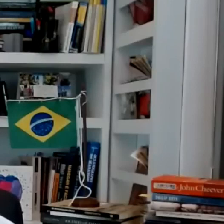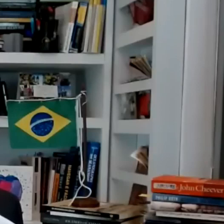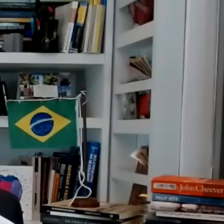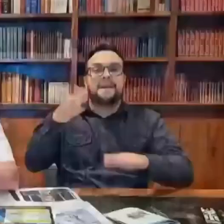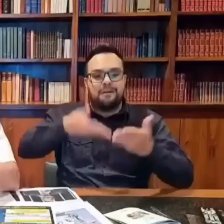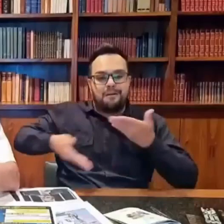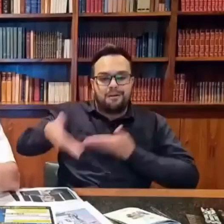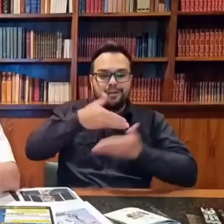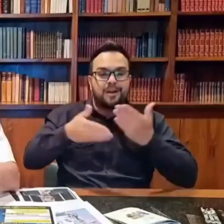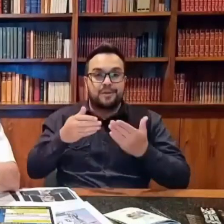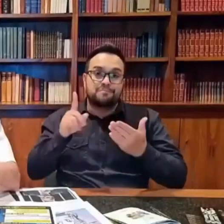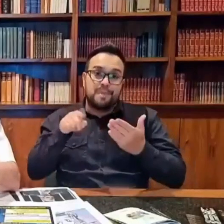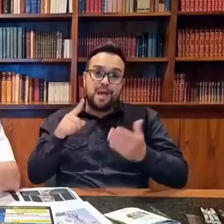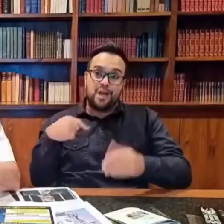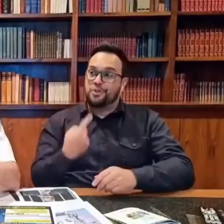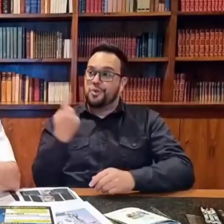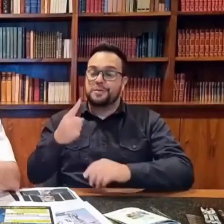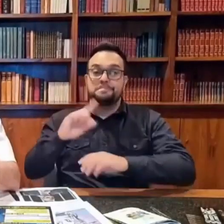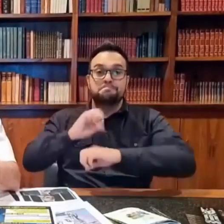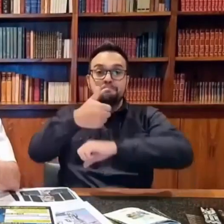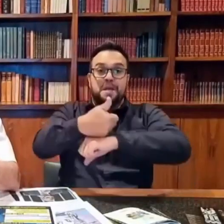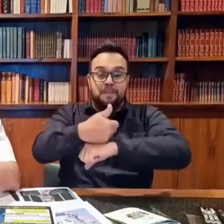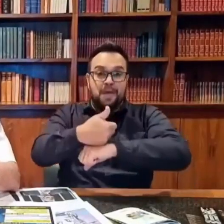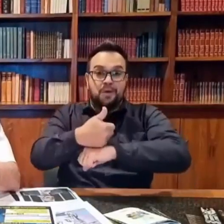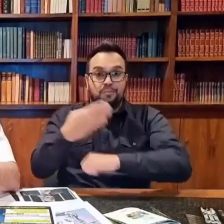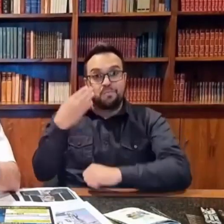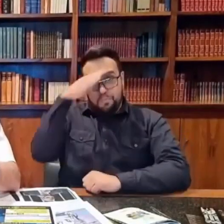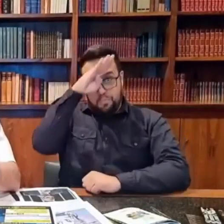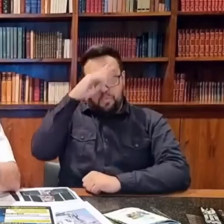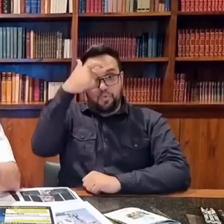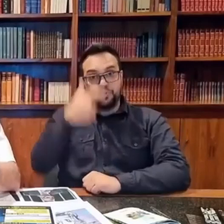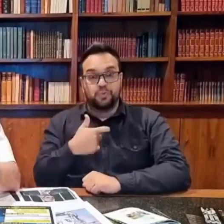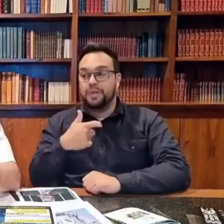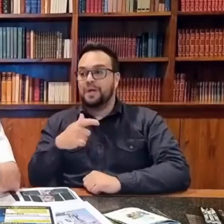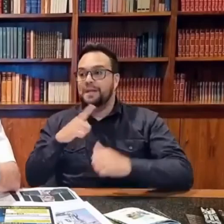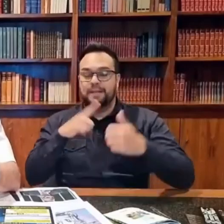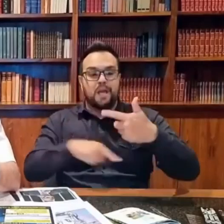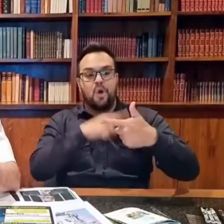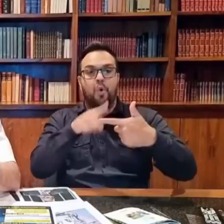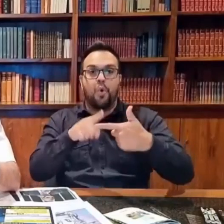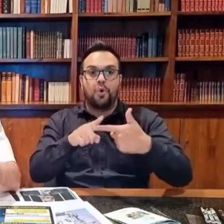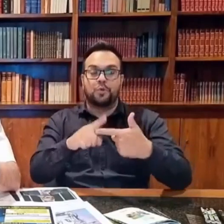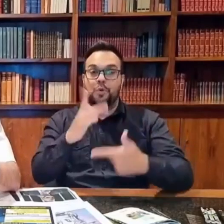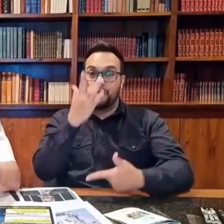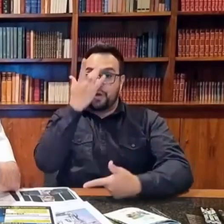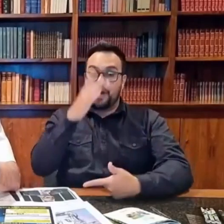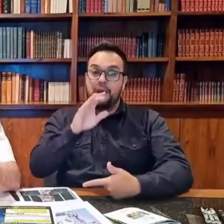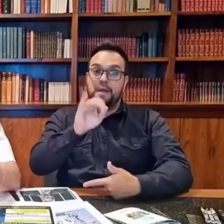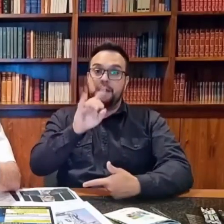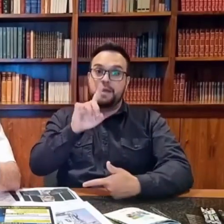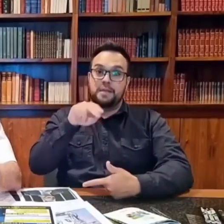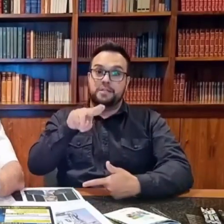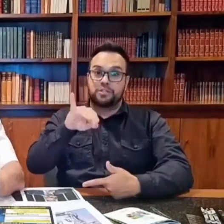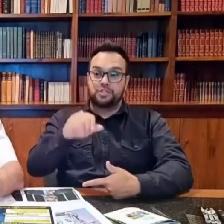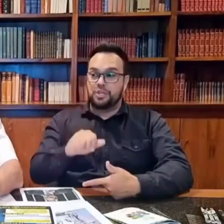relativa ao julgamento do Marco temporal no STF o assunto gravíssimo manipulação de Notícias pela mídia e a